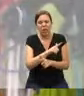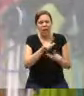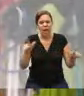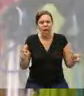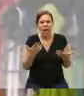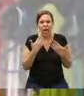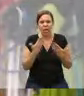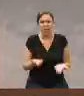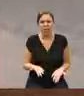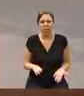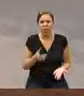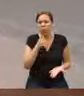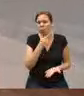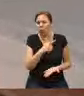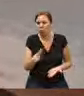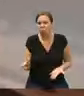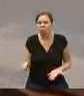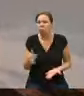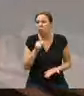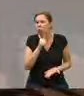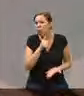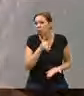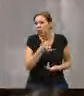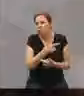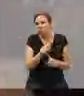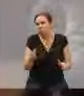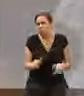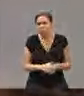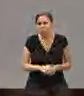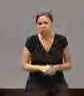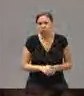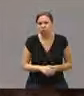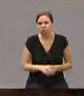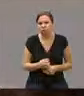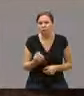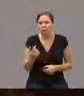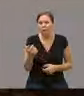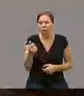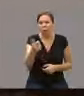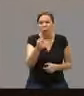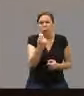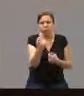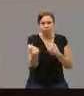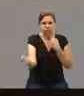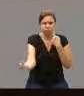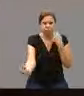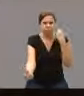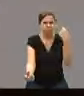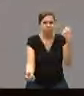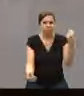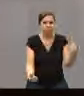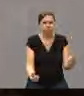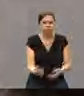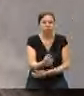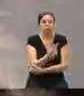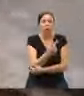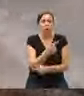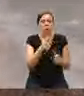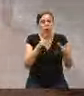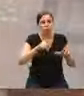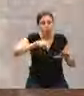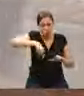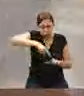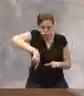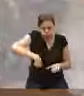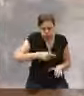extrema. Eles não têm água, não têm energia elétrica, só em alguns locais que a gente consegue fazer poços artesianos,